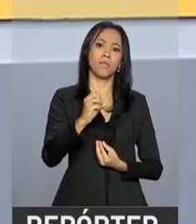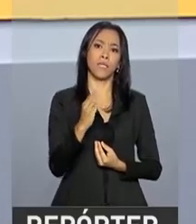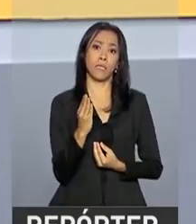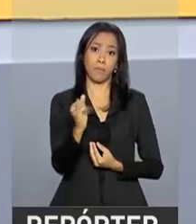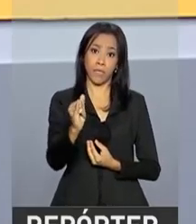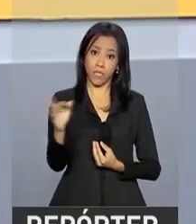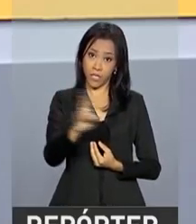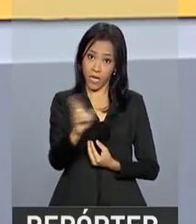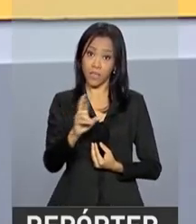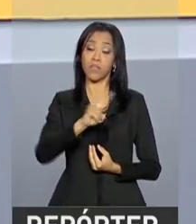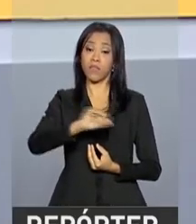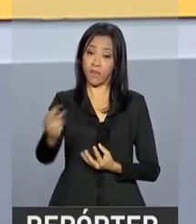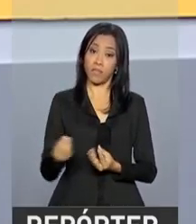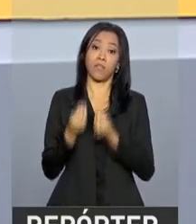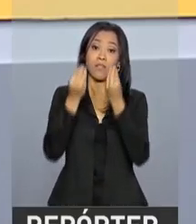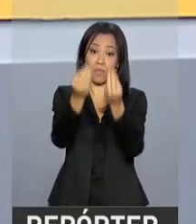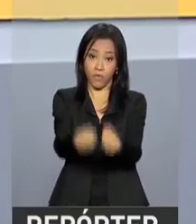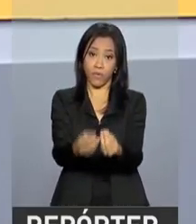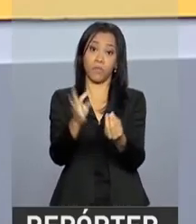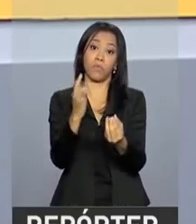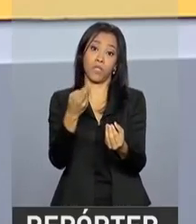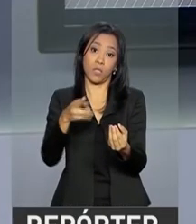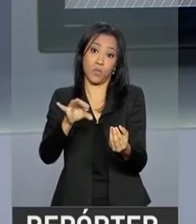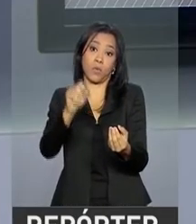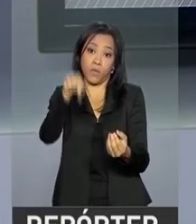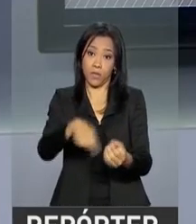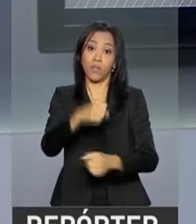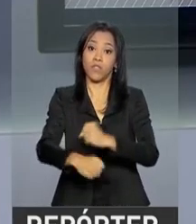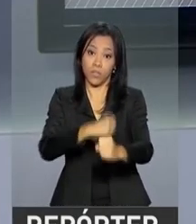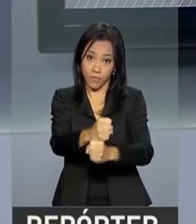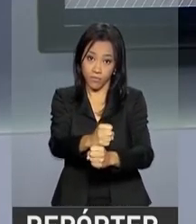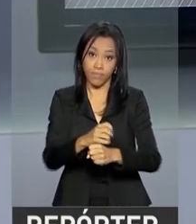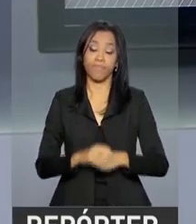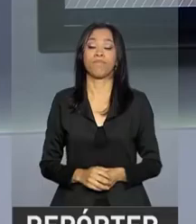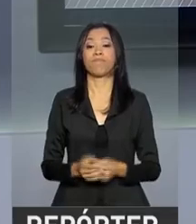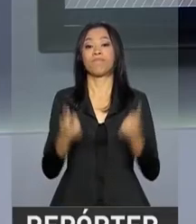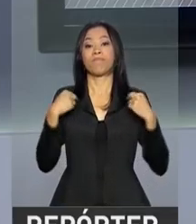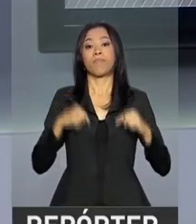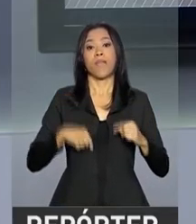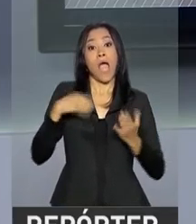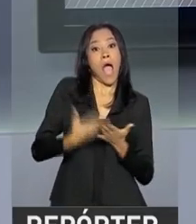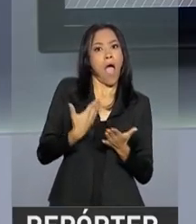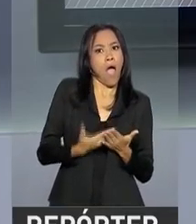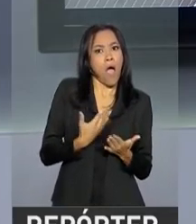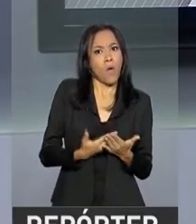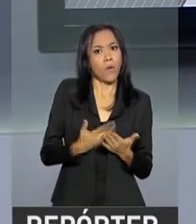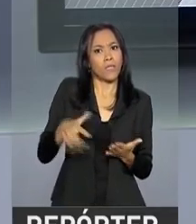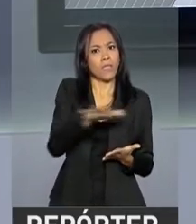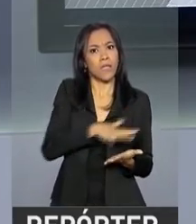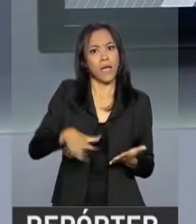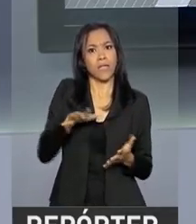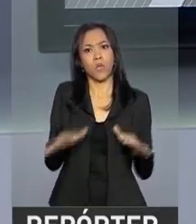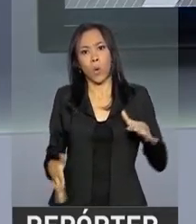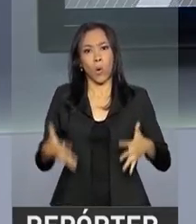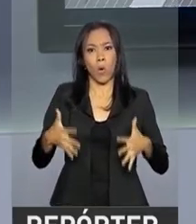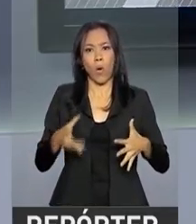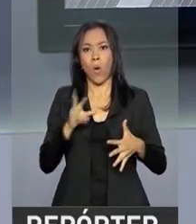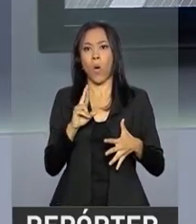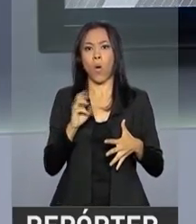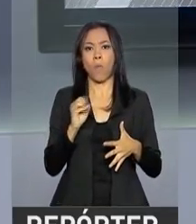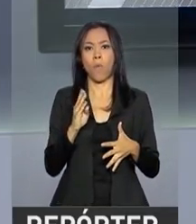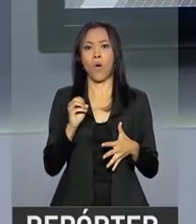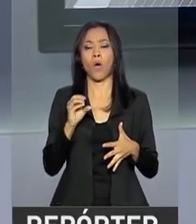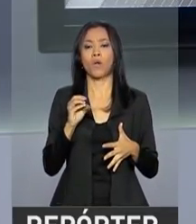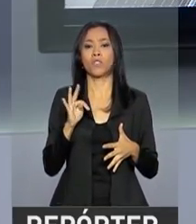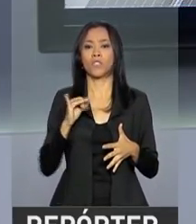reais que serão devolvidos ao tesouro neste ano as aulas de robótica tem apertado cada vez mais o interesse de